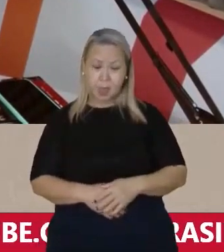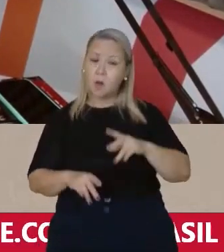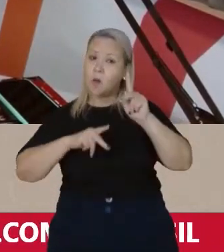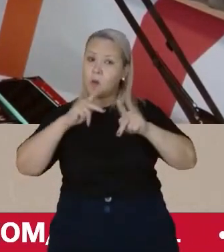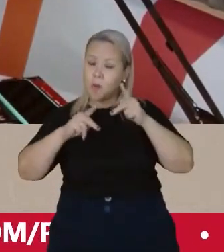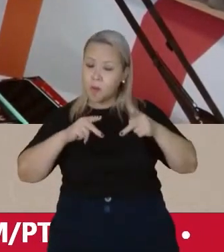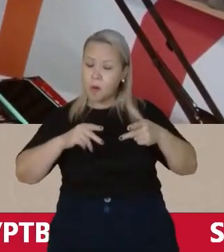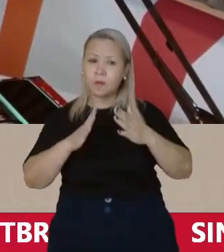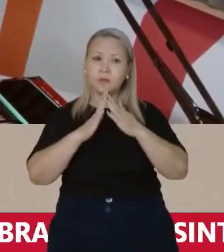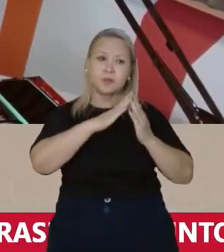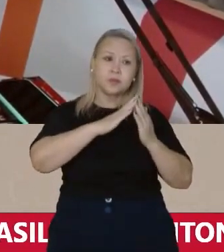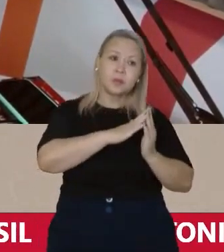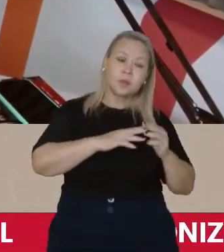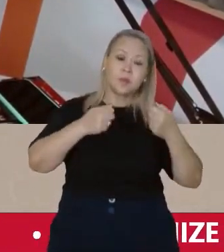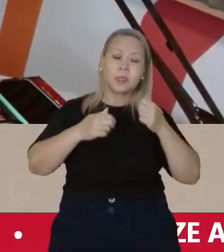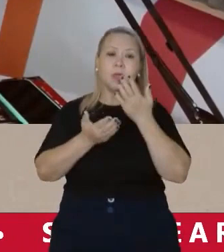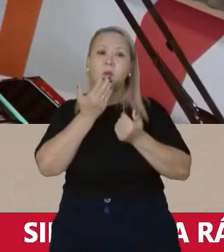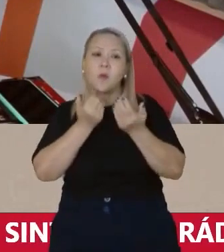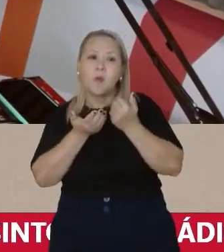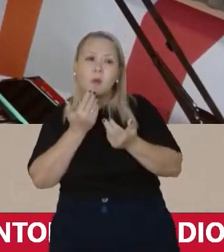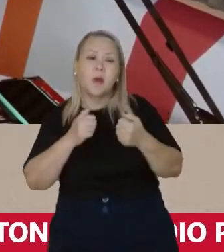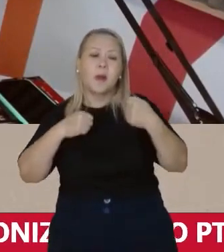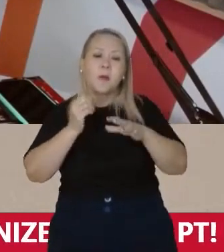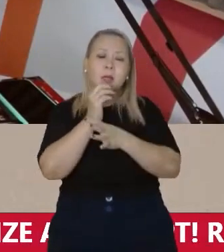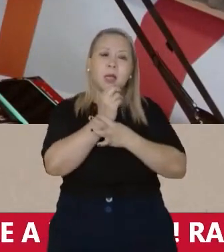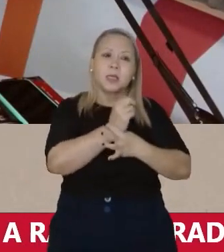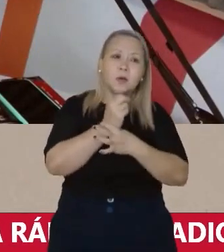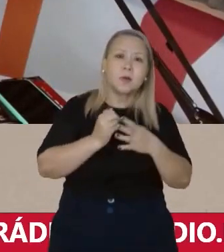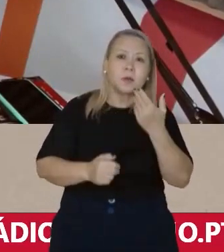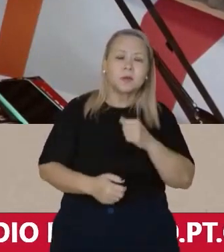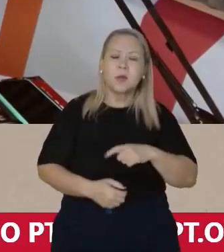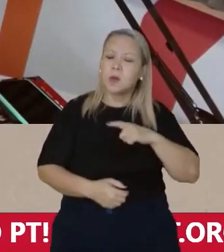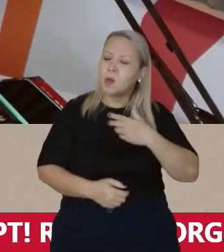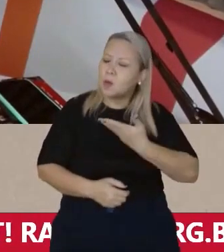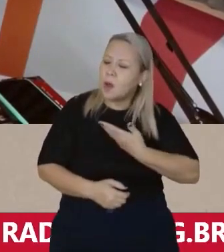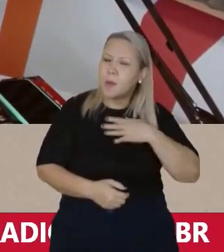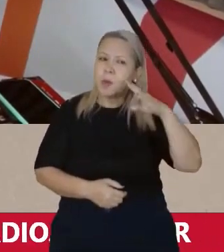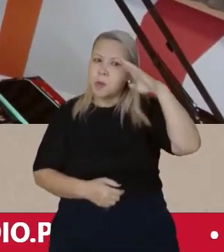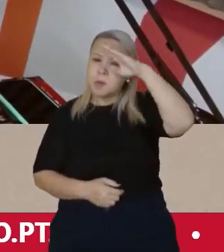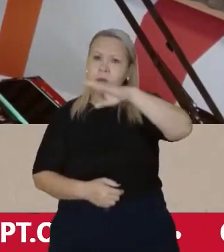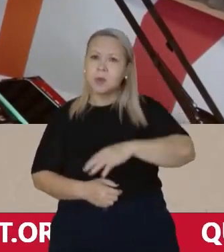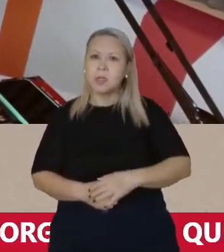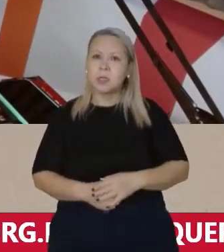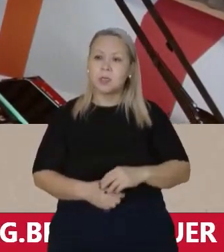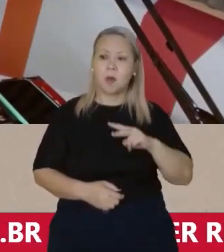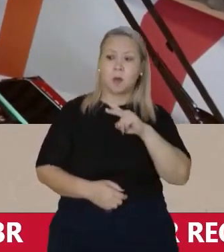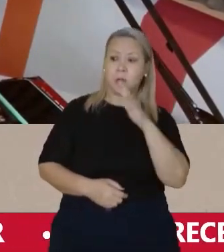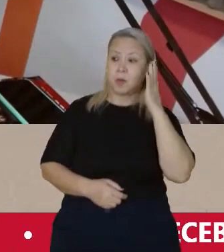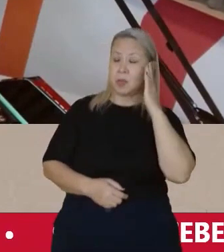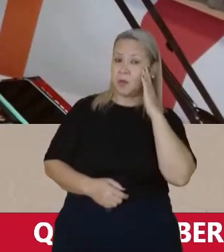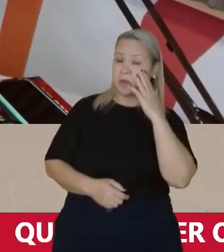precisa se alimentar. E o que eu estou achando engraçado, eu tenho vários amigos pastores bolsonaristas e falo para eles assim, olha, sei que você está agarrado